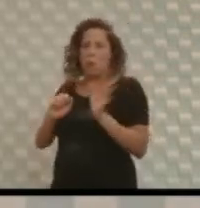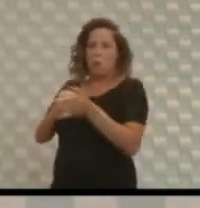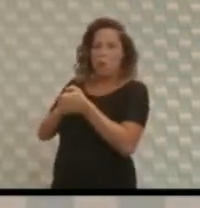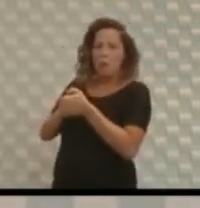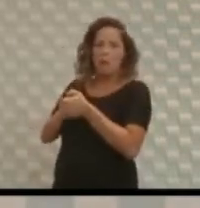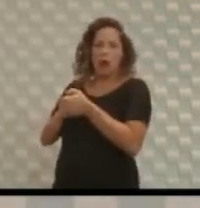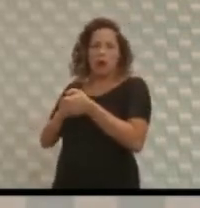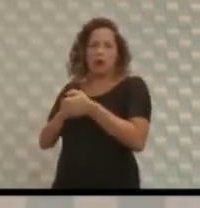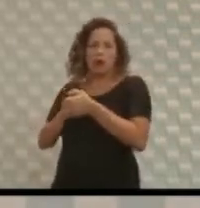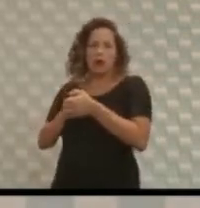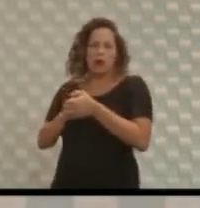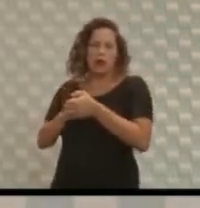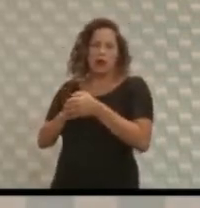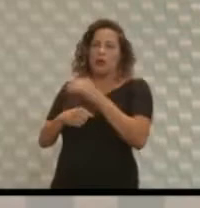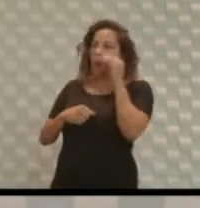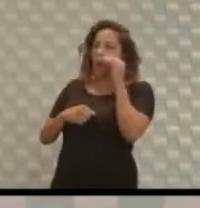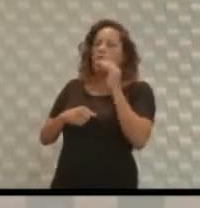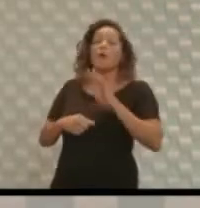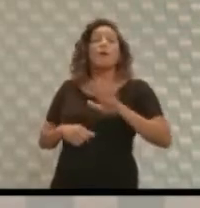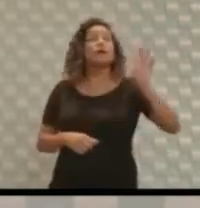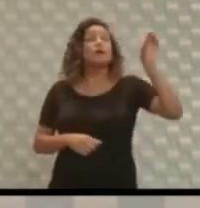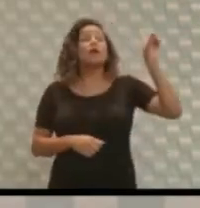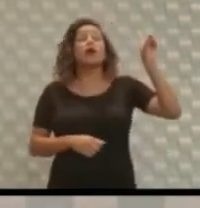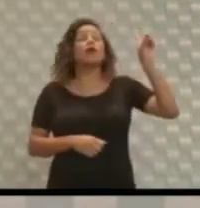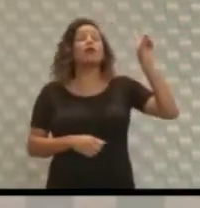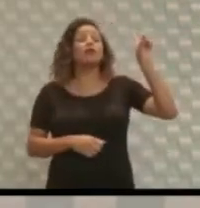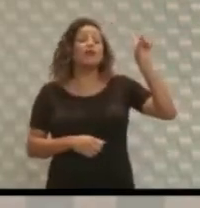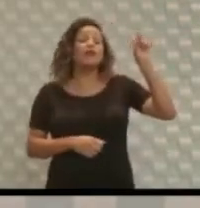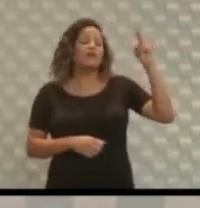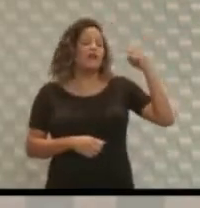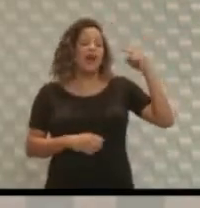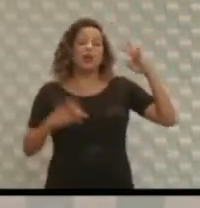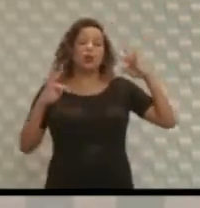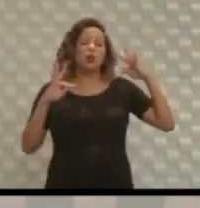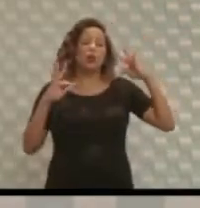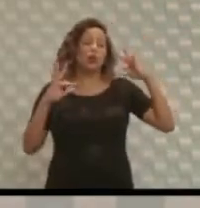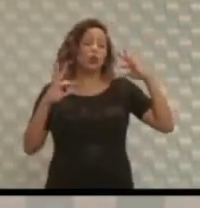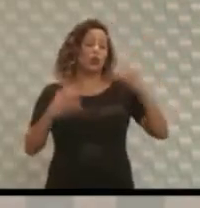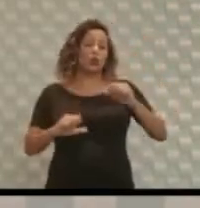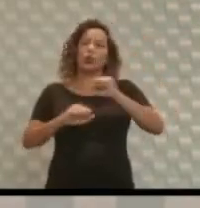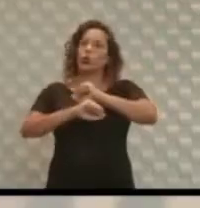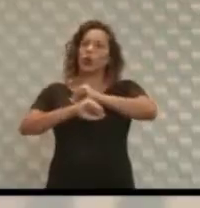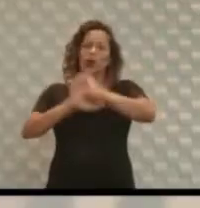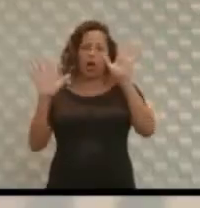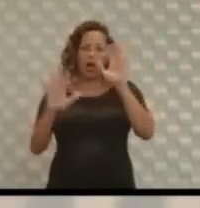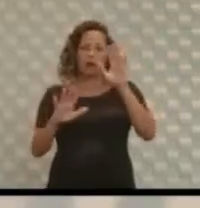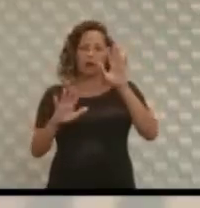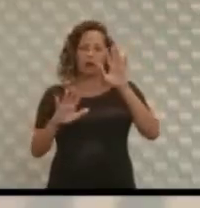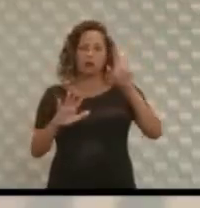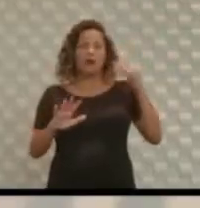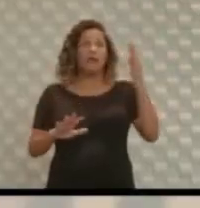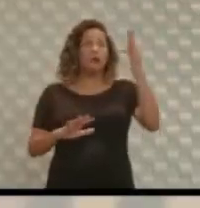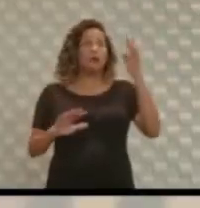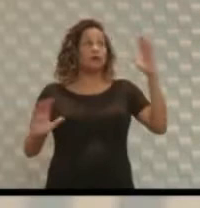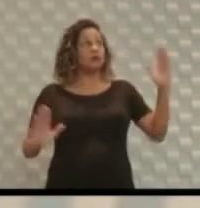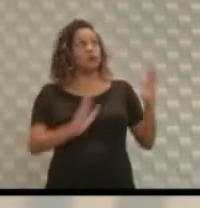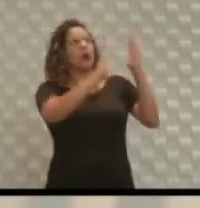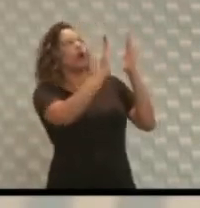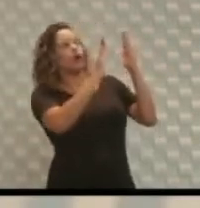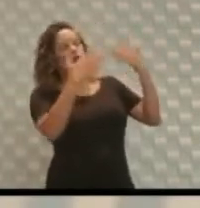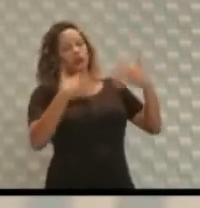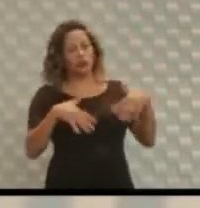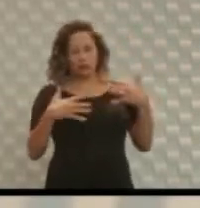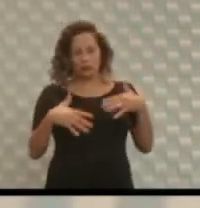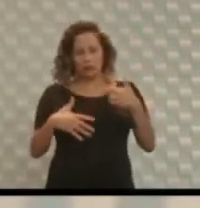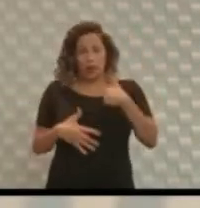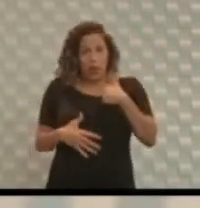vê, e um dia você vai prestar contas para Ele. Eu procuro acertar no meu casamento, porque